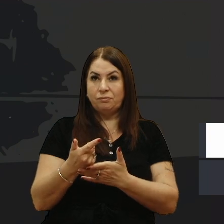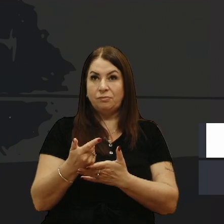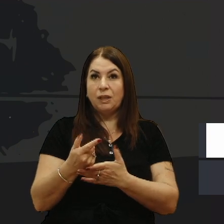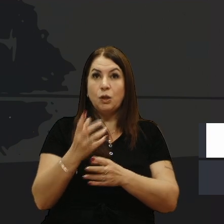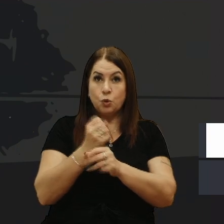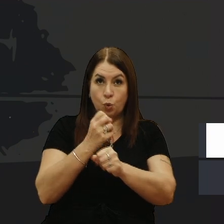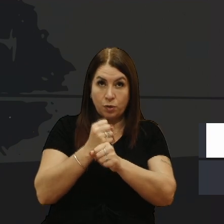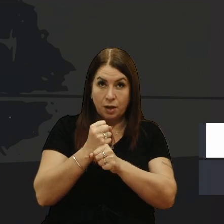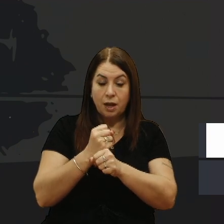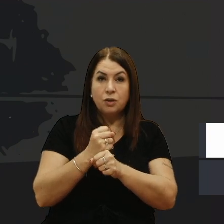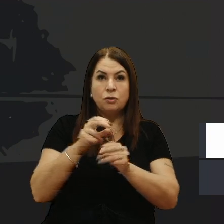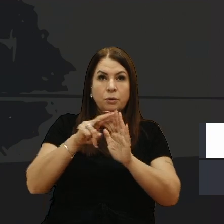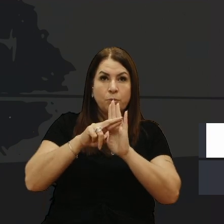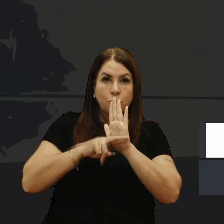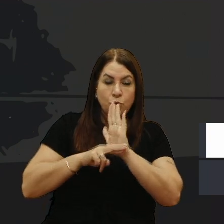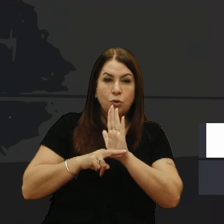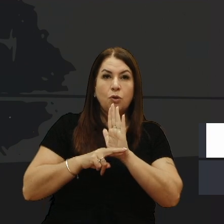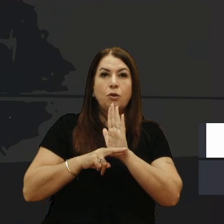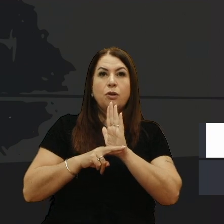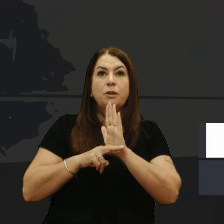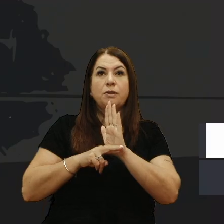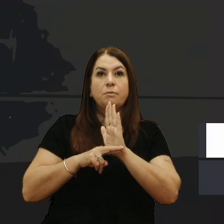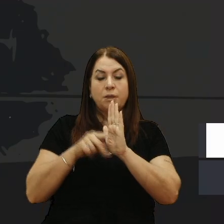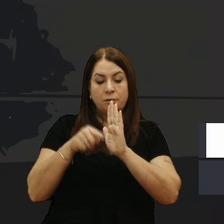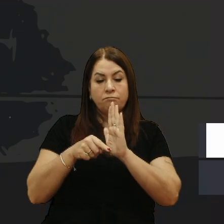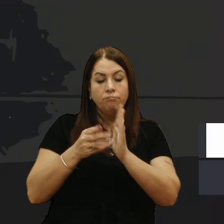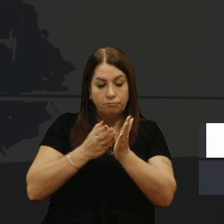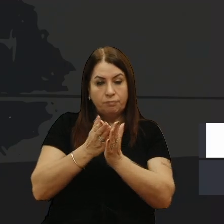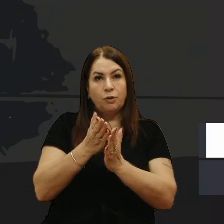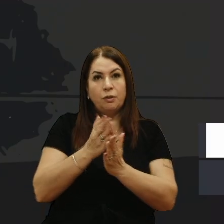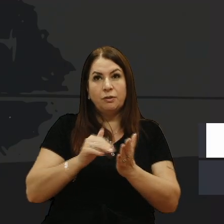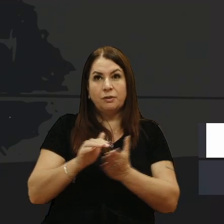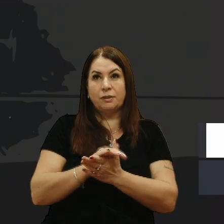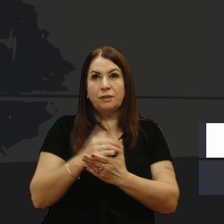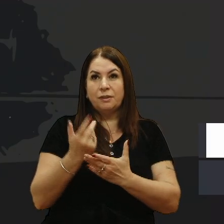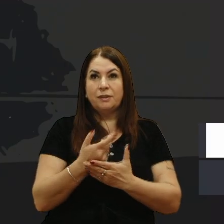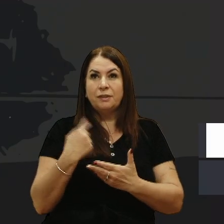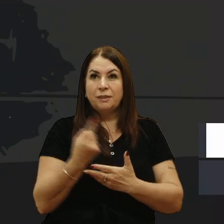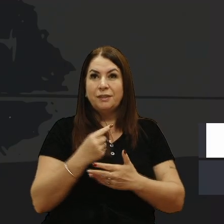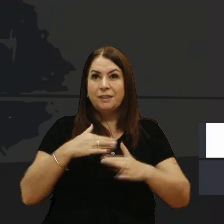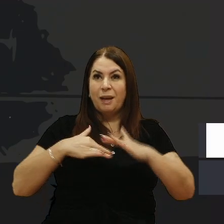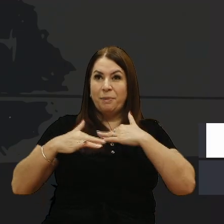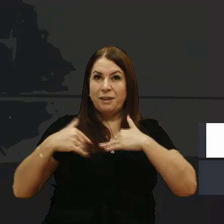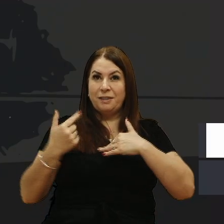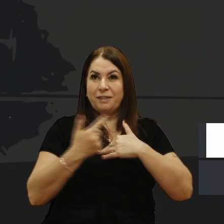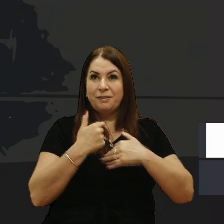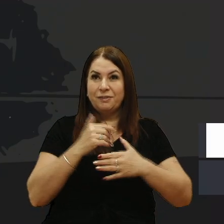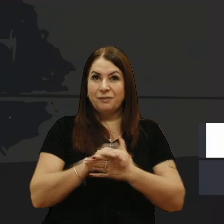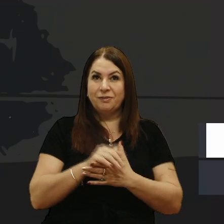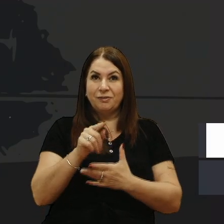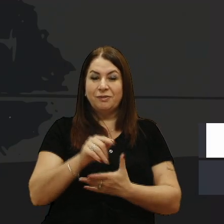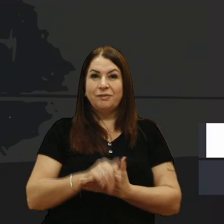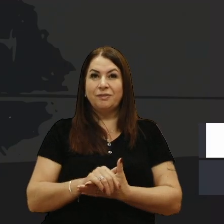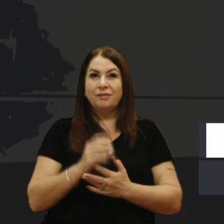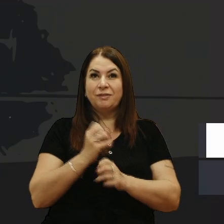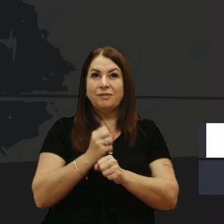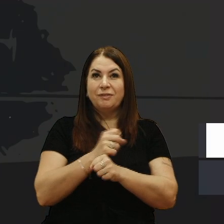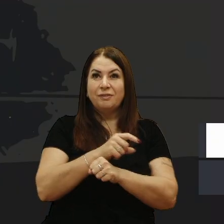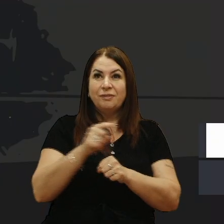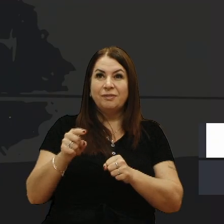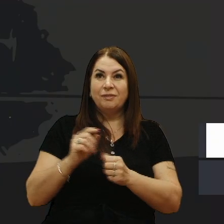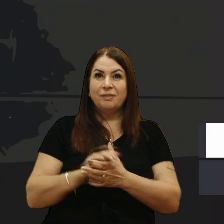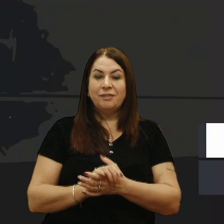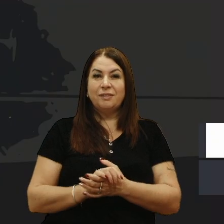contagens elas seguem uma norma, elas seguem uma diretriz, em que todos os movimentos que existem hoje, eles são contados, então a gente consegue